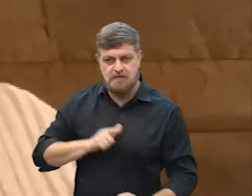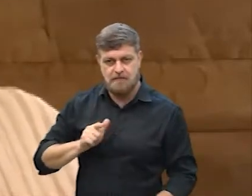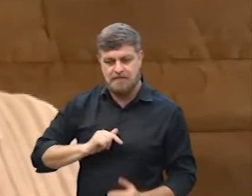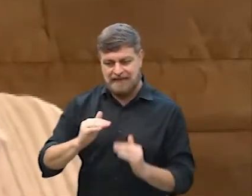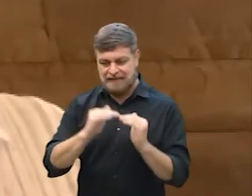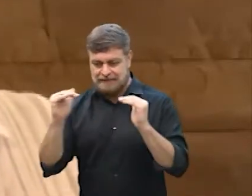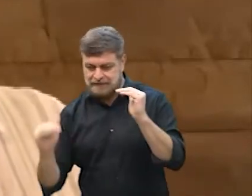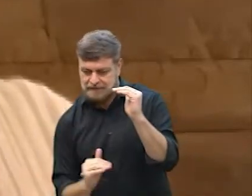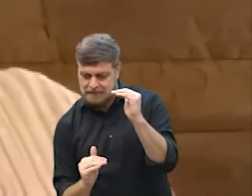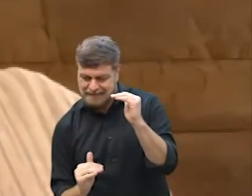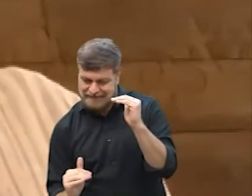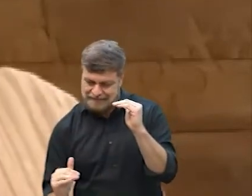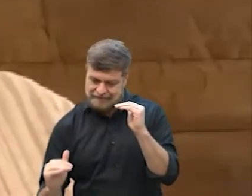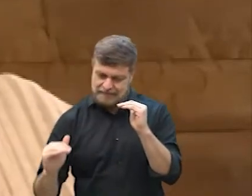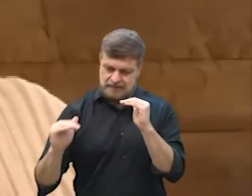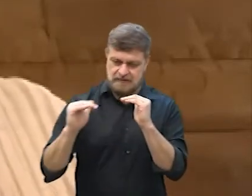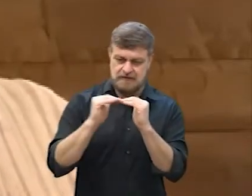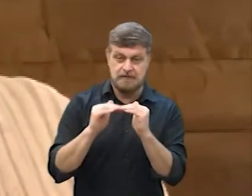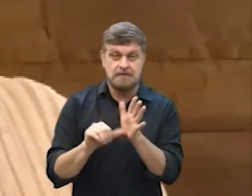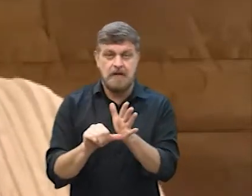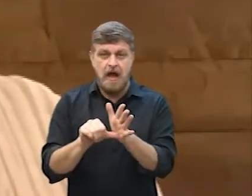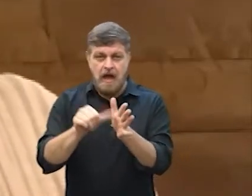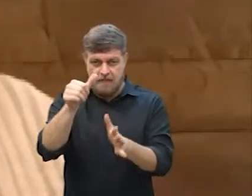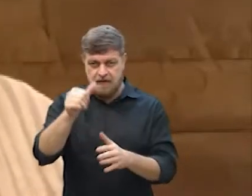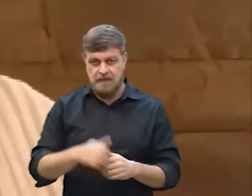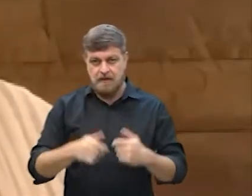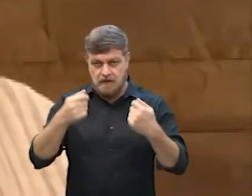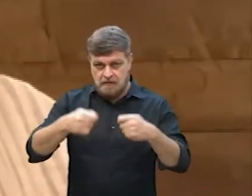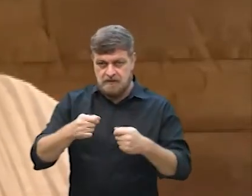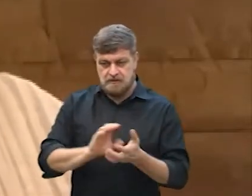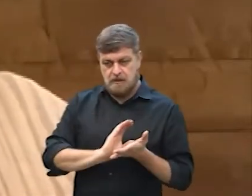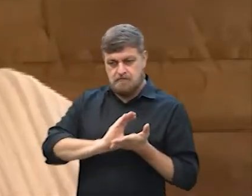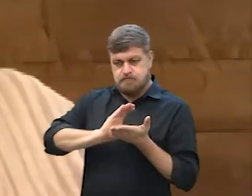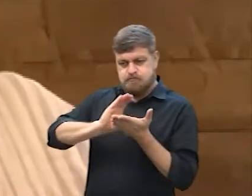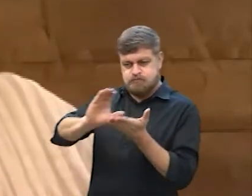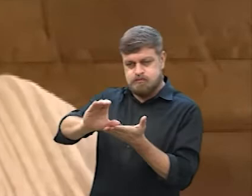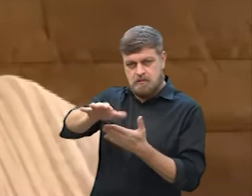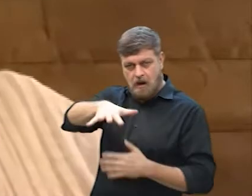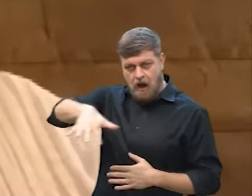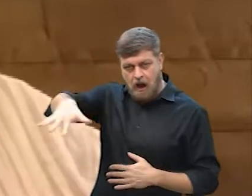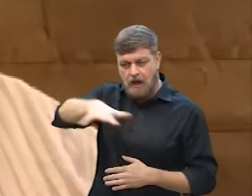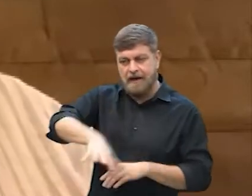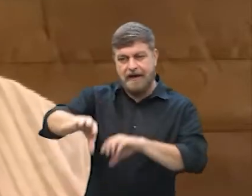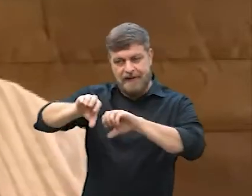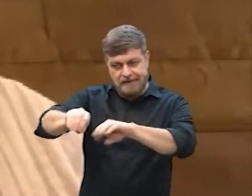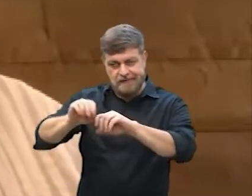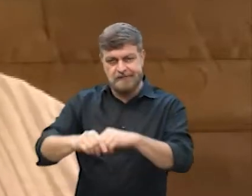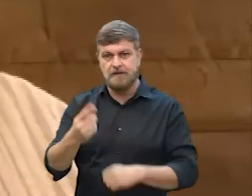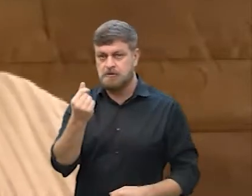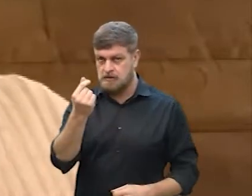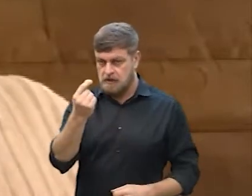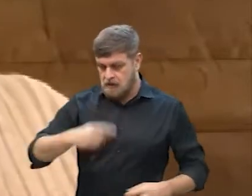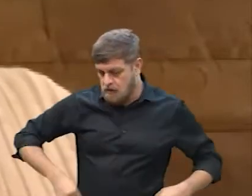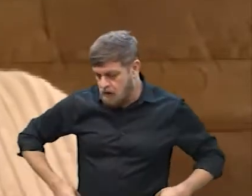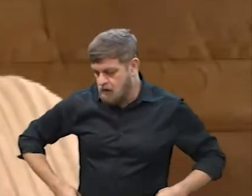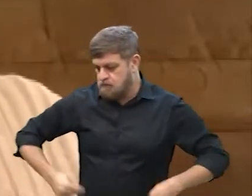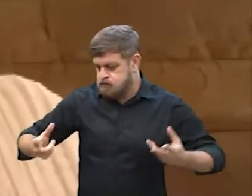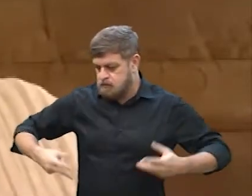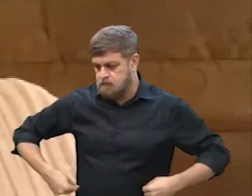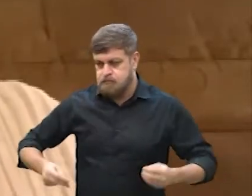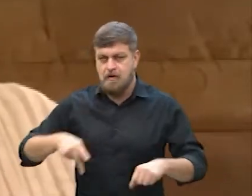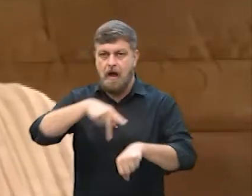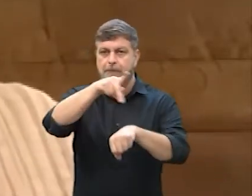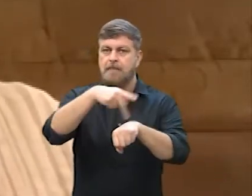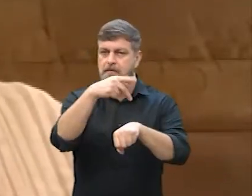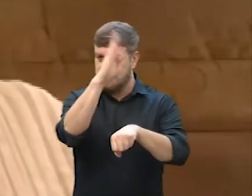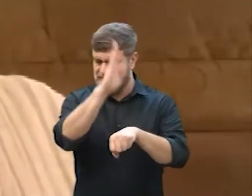grande diferença? Primeiro, é preciso investimento. Educação custa caro, mas o nosso país é